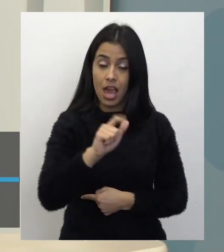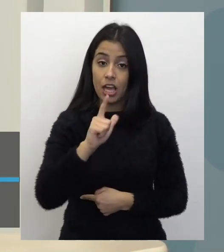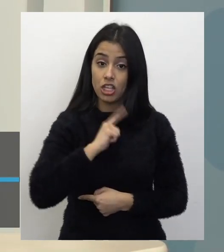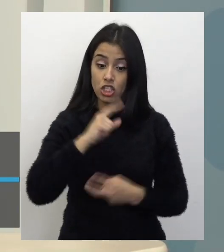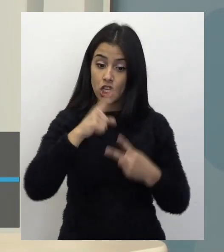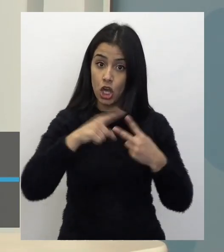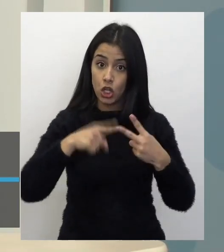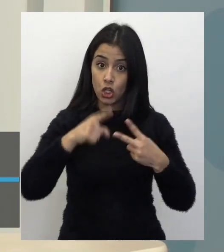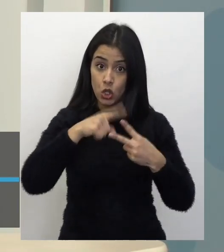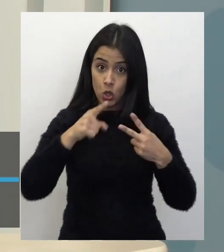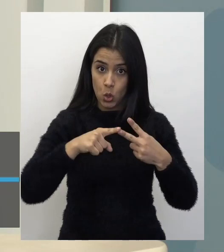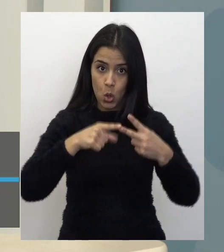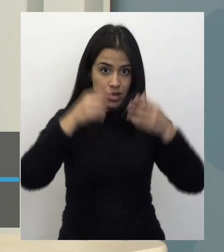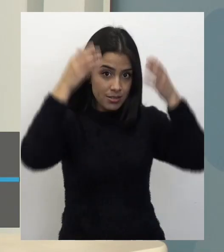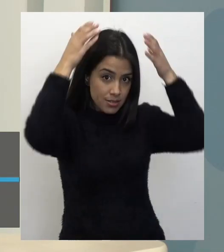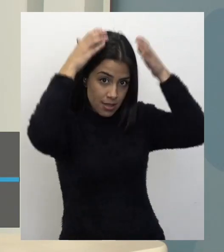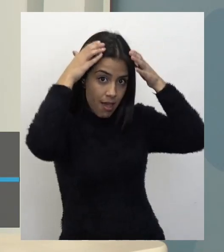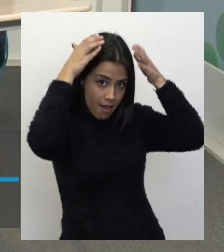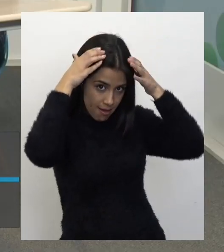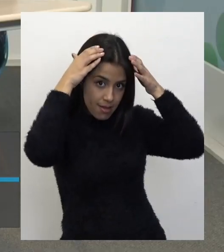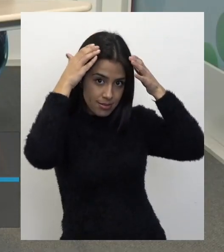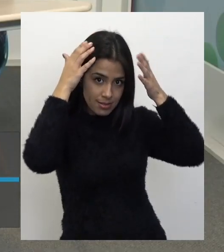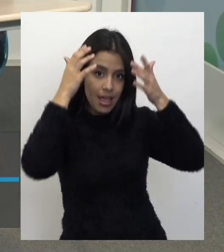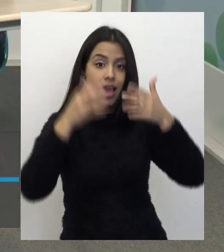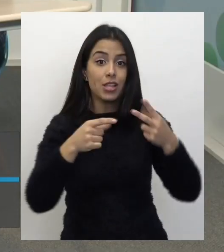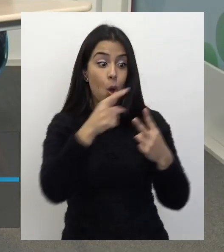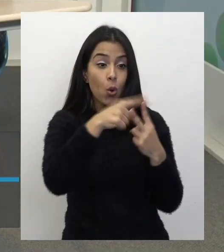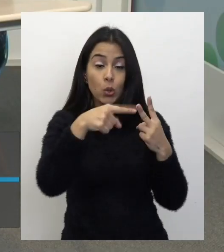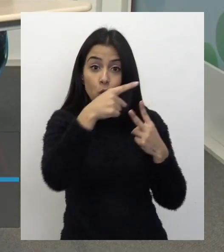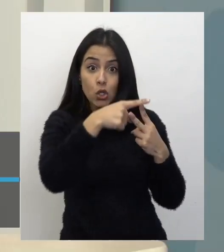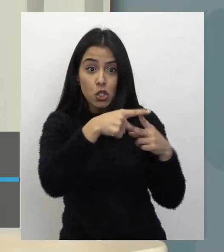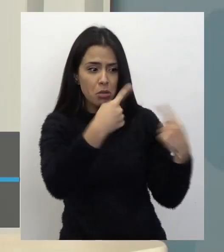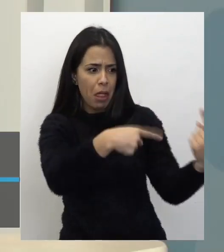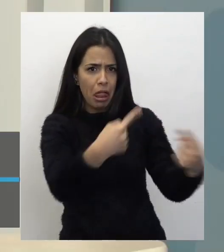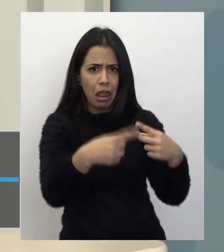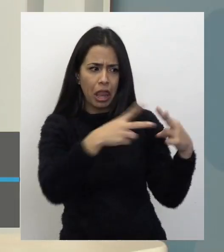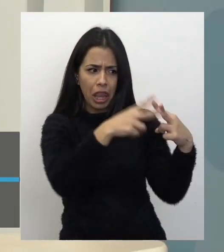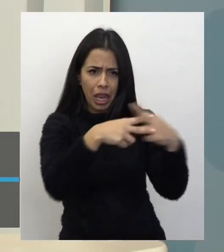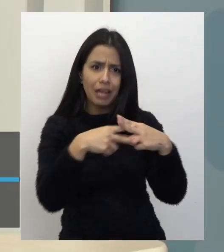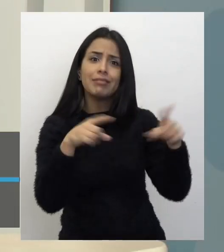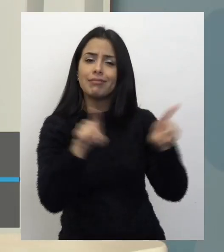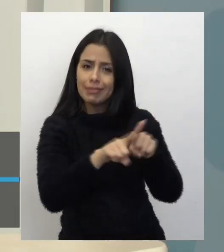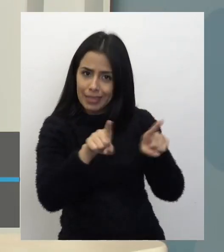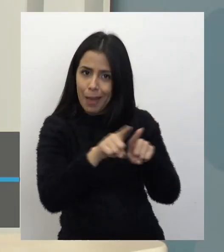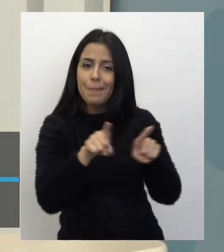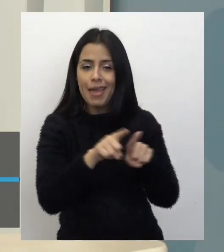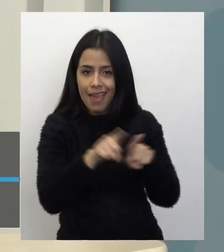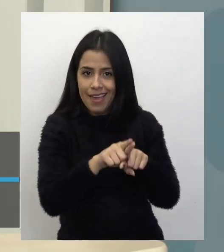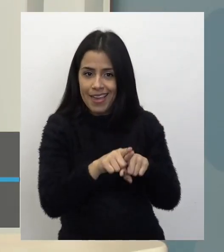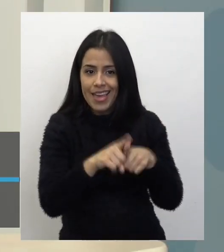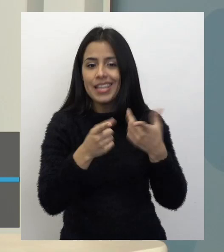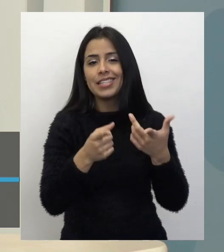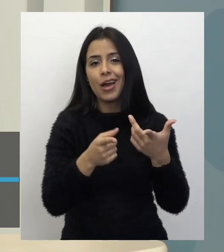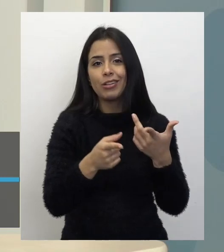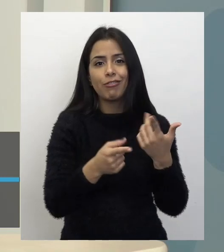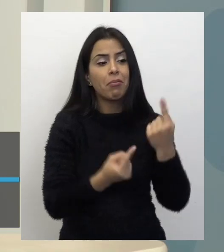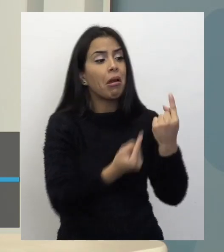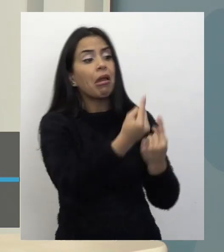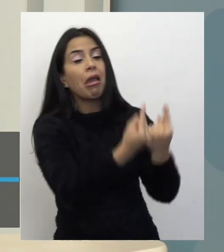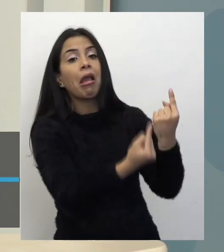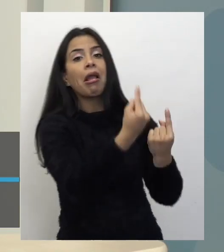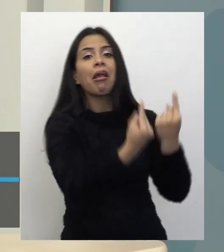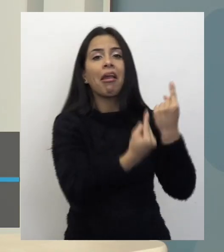reis entre si, eles brigavam, né? Até entre si eles brigavam. Aquele conselho de Éforos e decidia entre um rei ou outro.